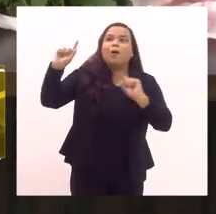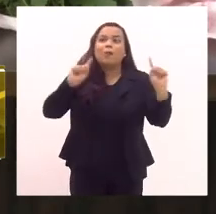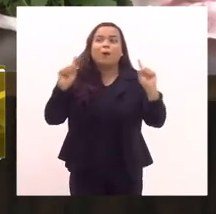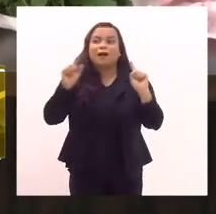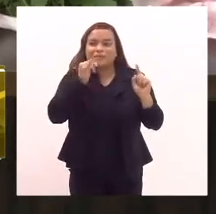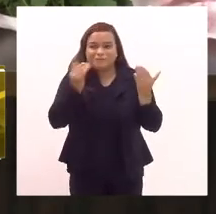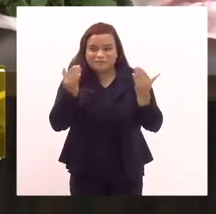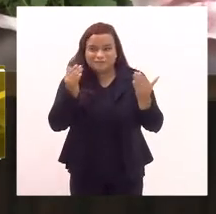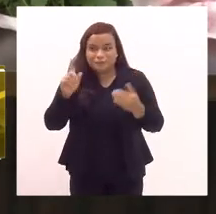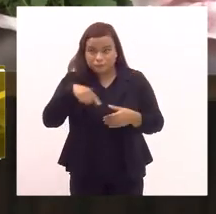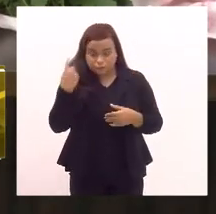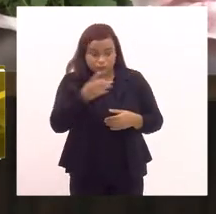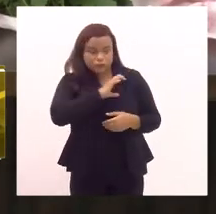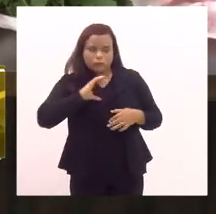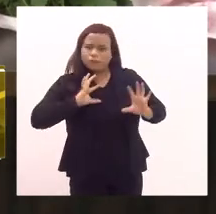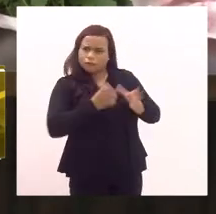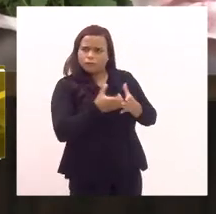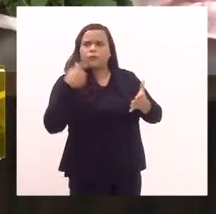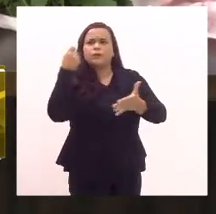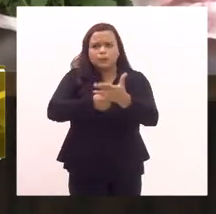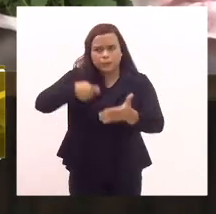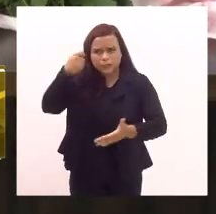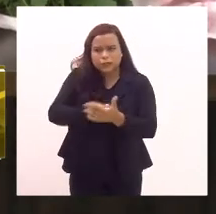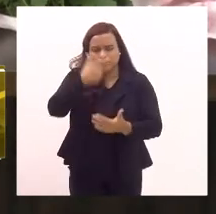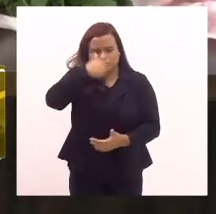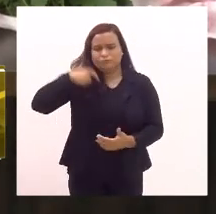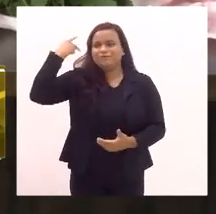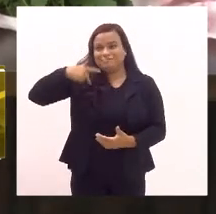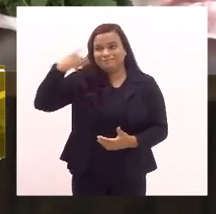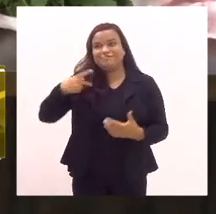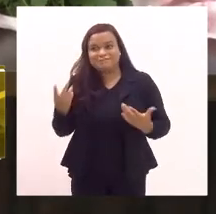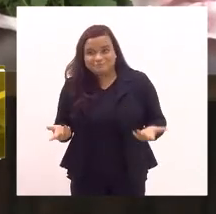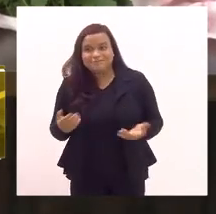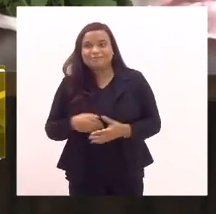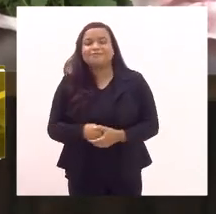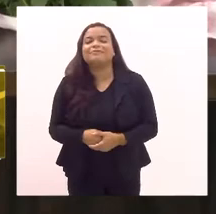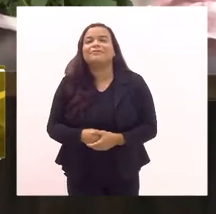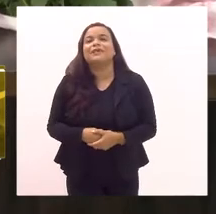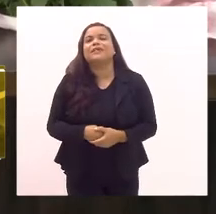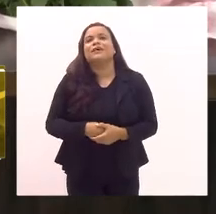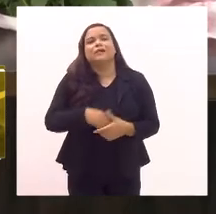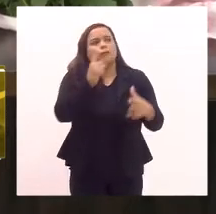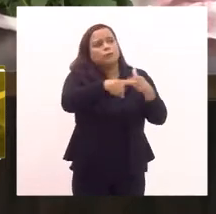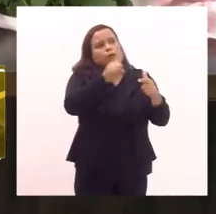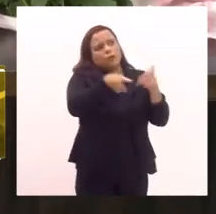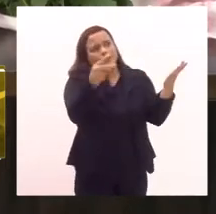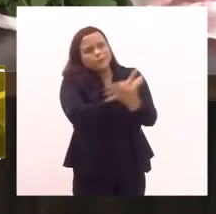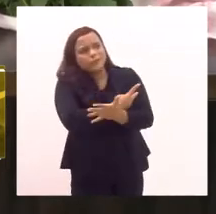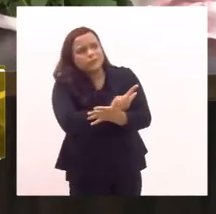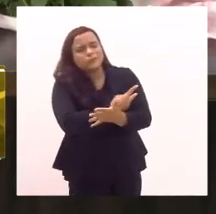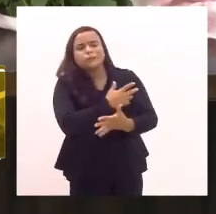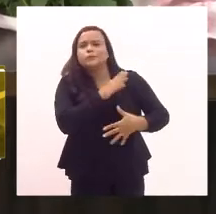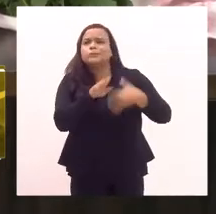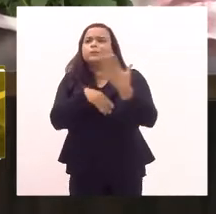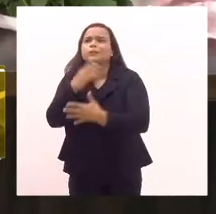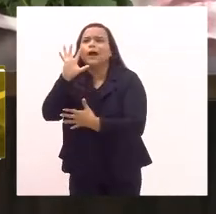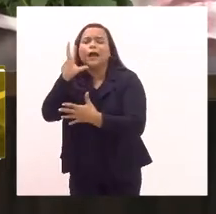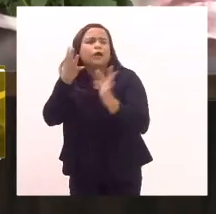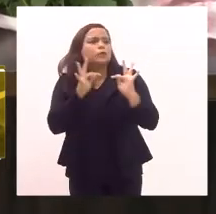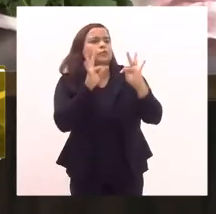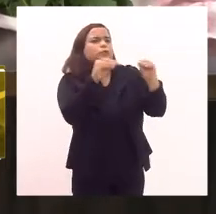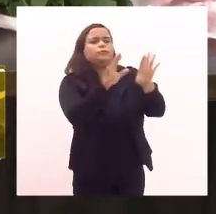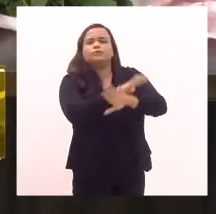na comissão lá brigando, vendo tudo acontecendo, porque acontece o problema, aí resolve-se